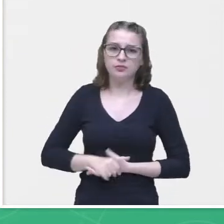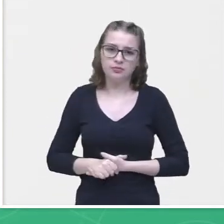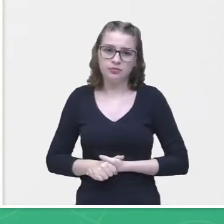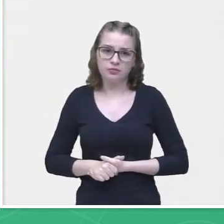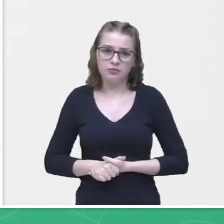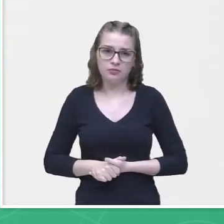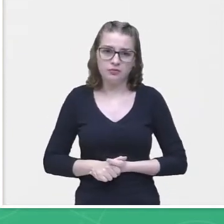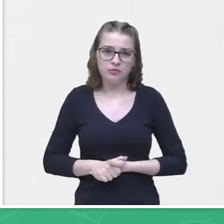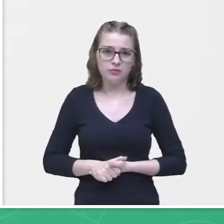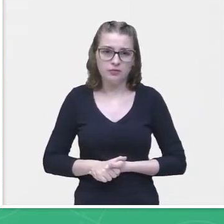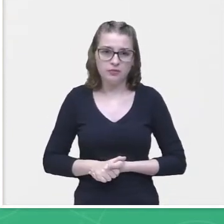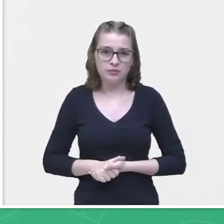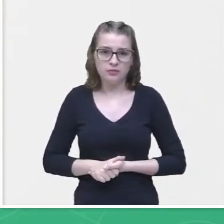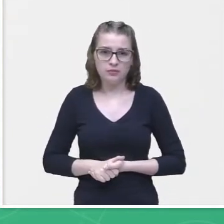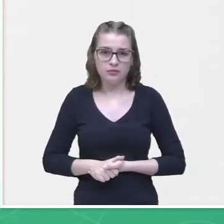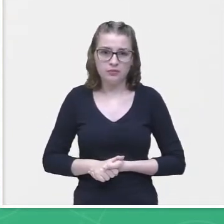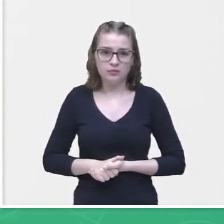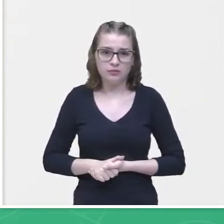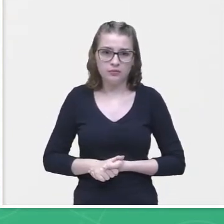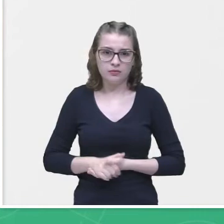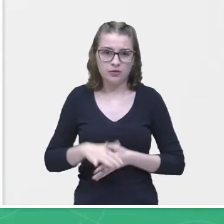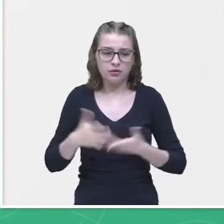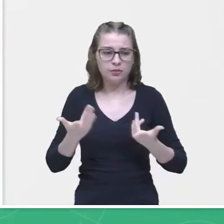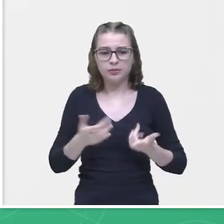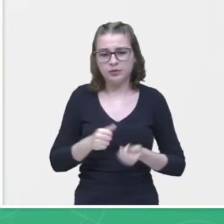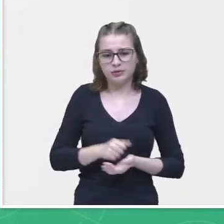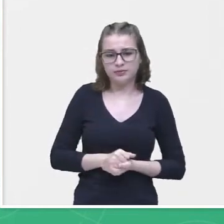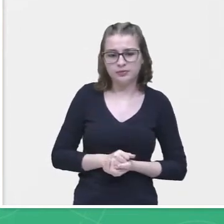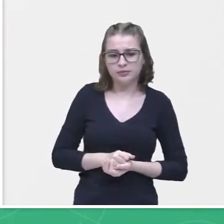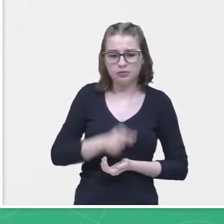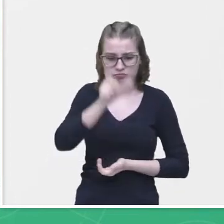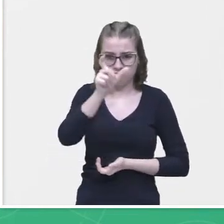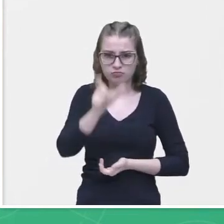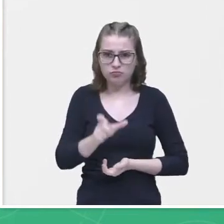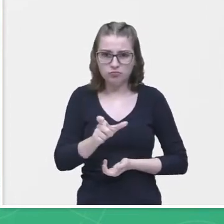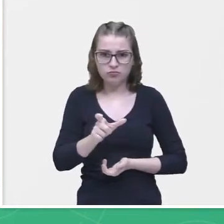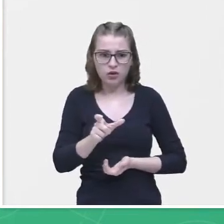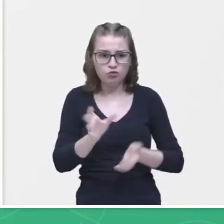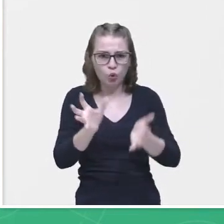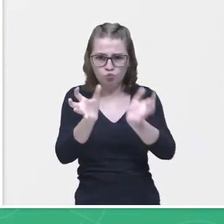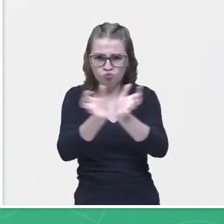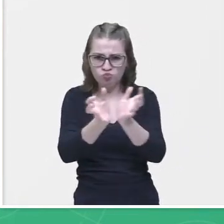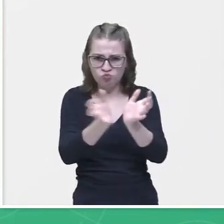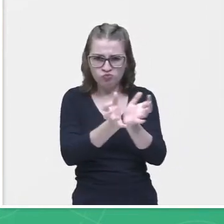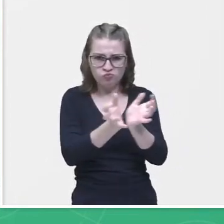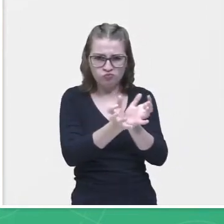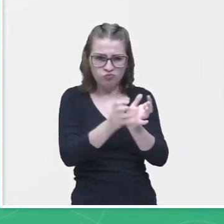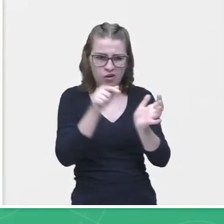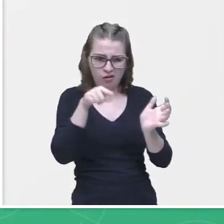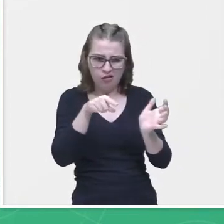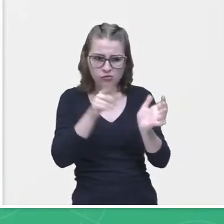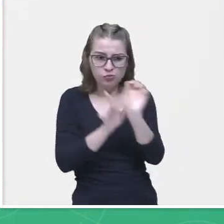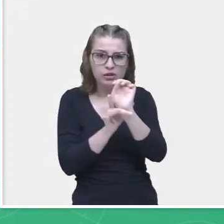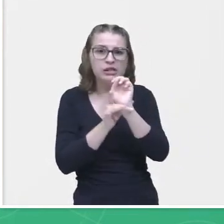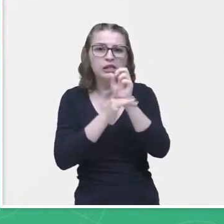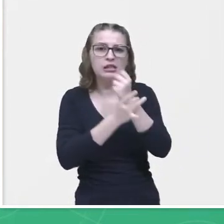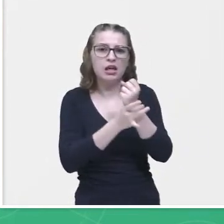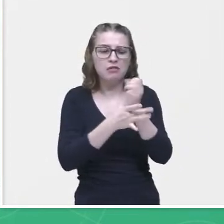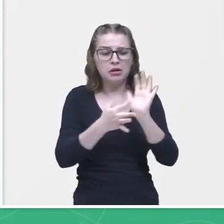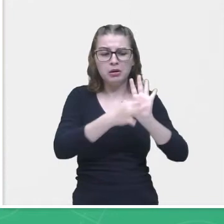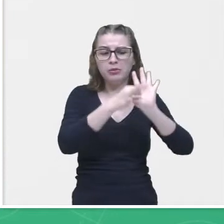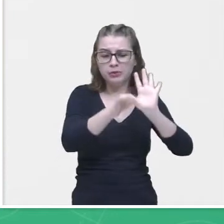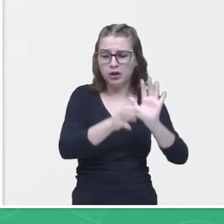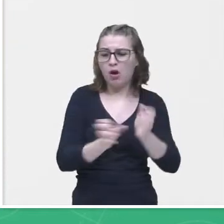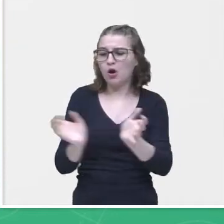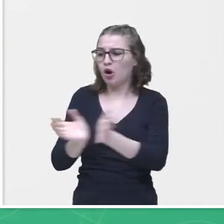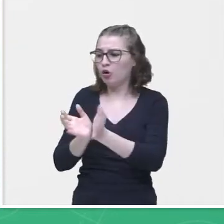o reality show trouxe não vou falar divisão, mas trouxe um grupo que defende uma opinião assim, o outro grupo